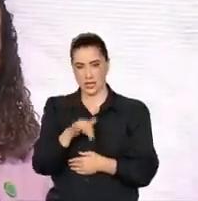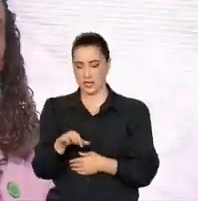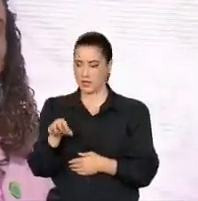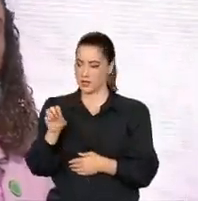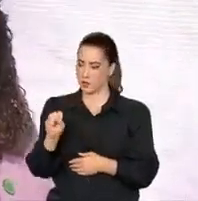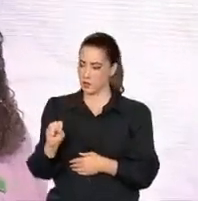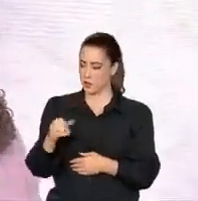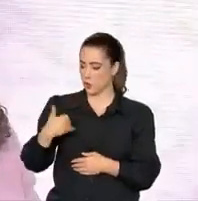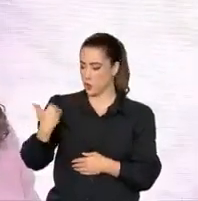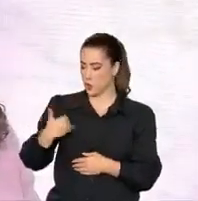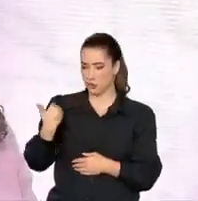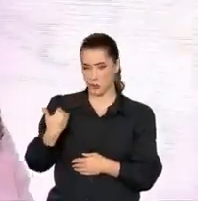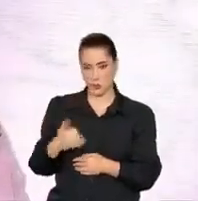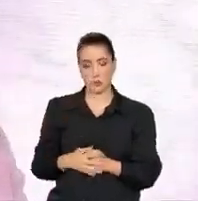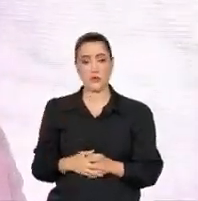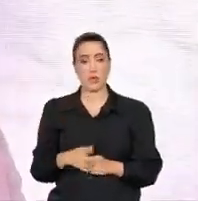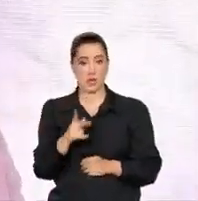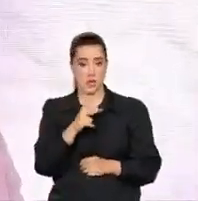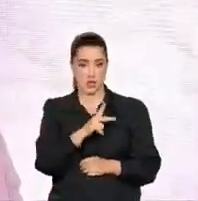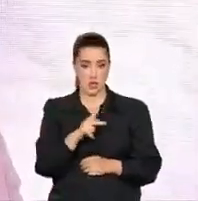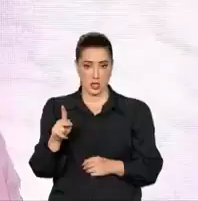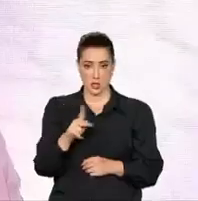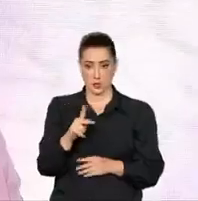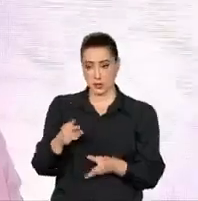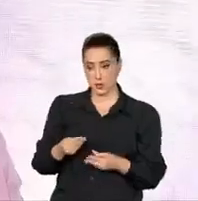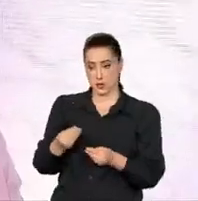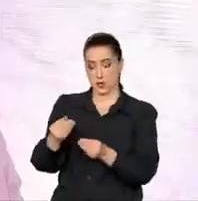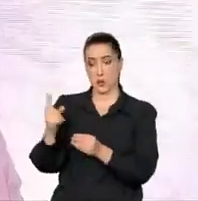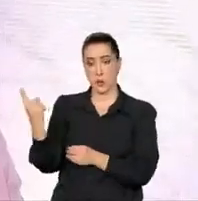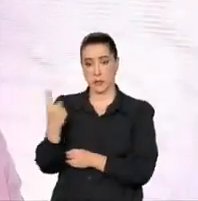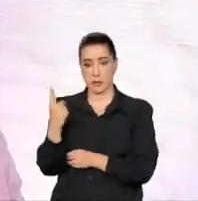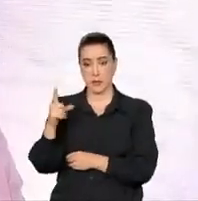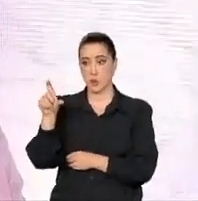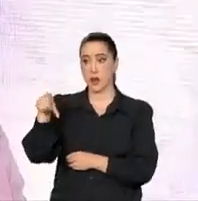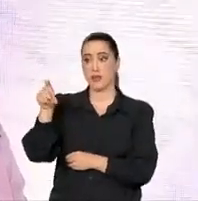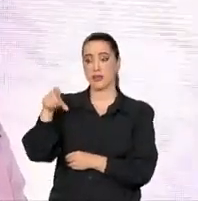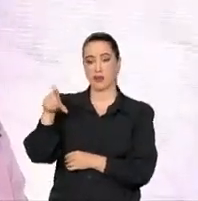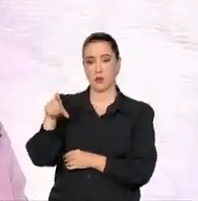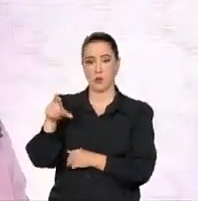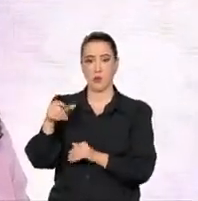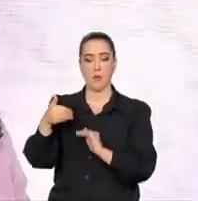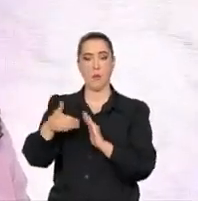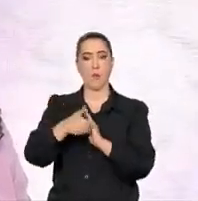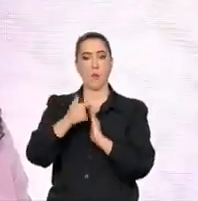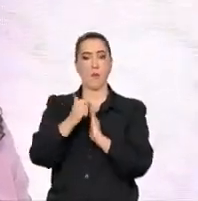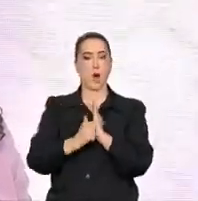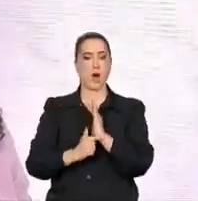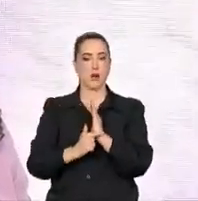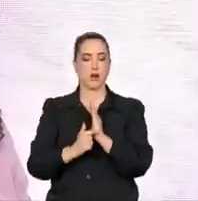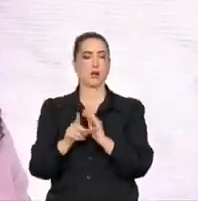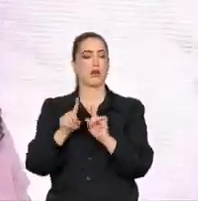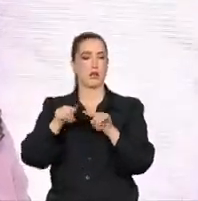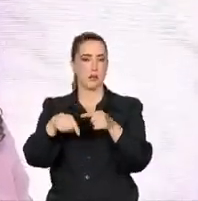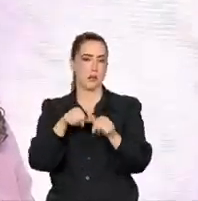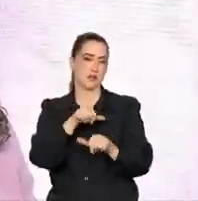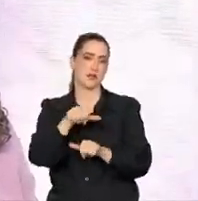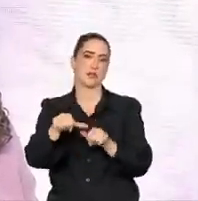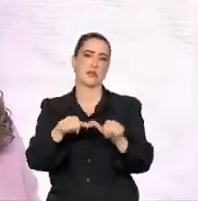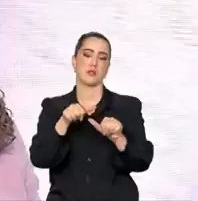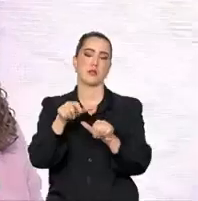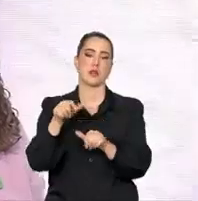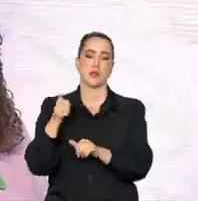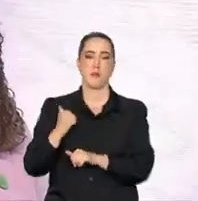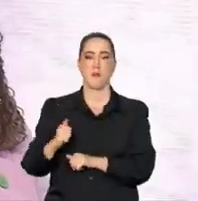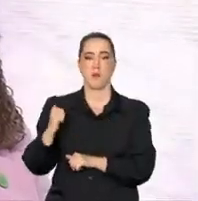O presidente entregou para ele o primeiro cartão do Fome Zero, que mais tarde se transformaria em